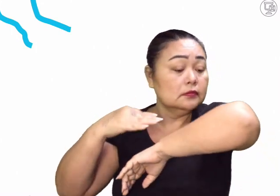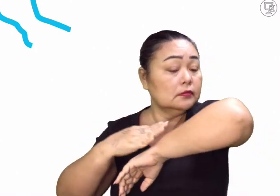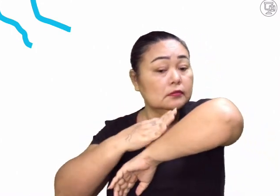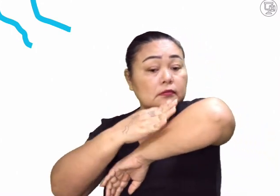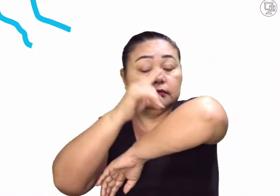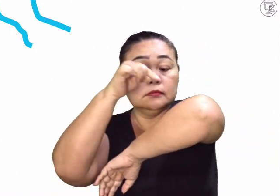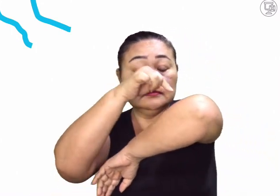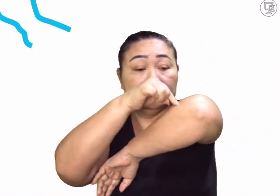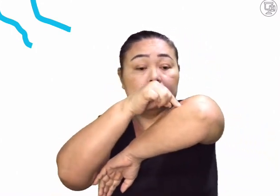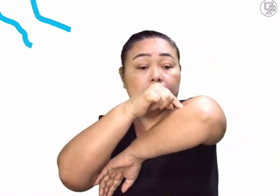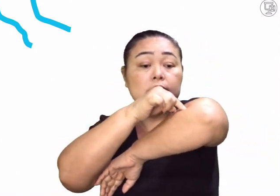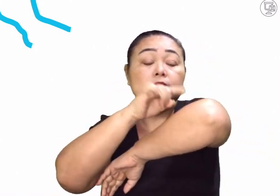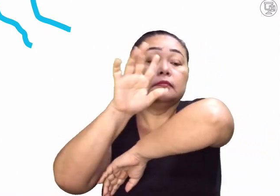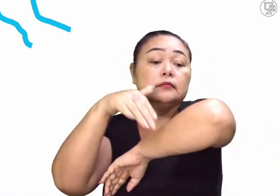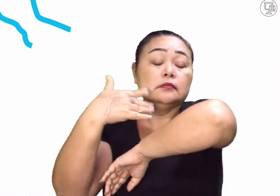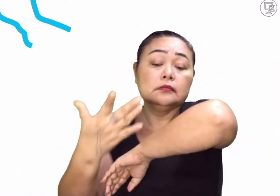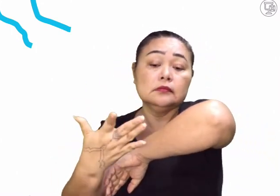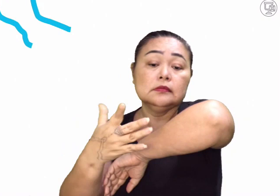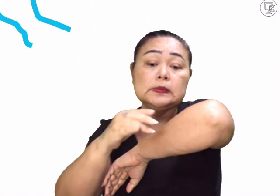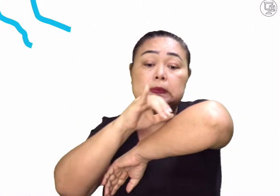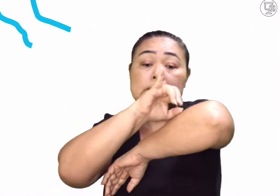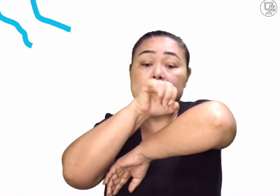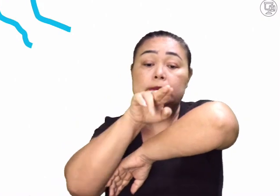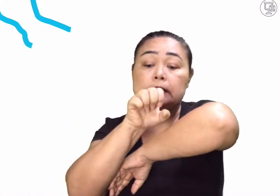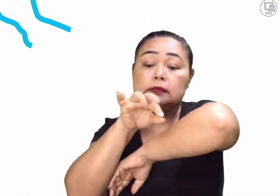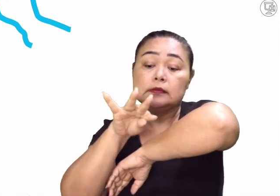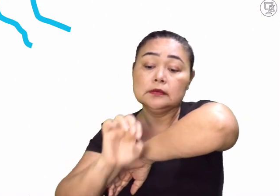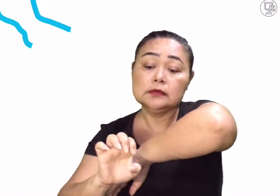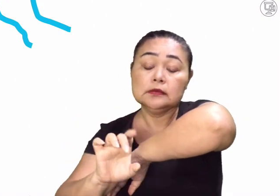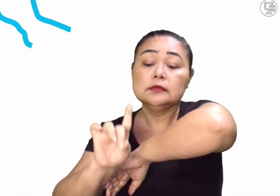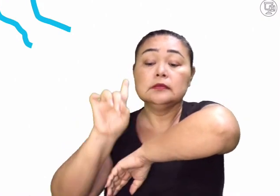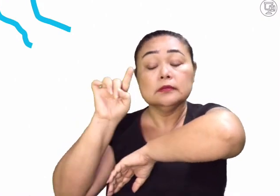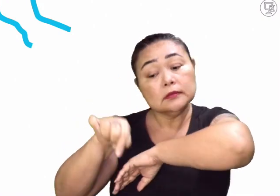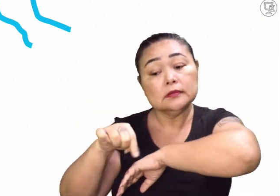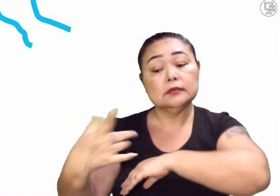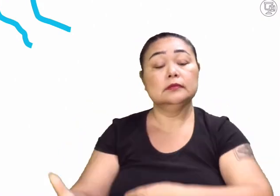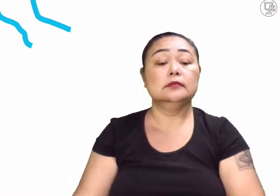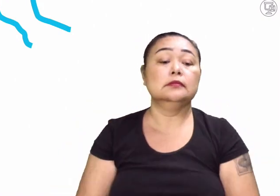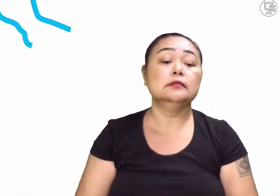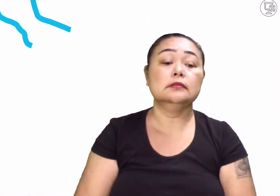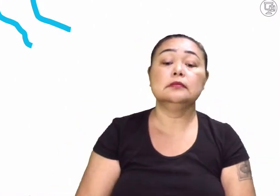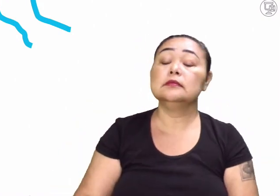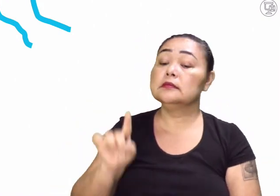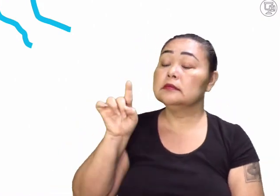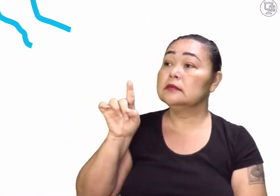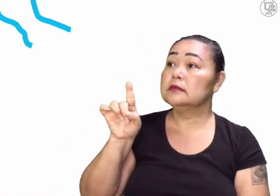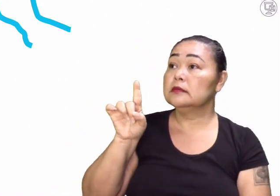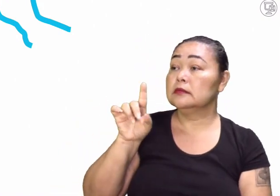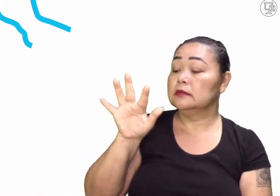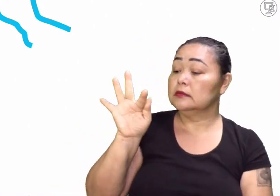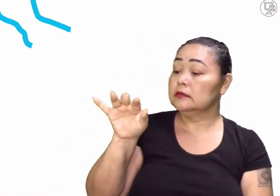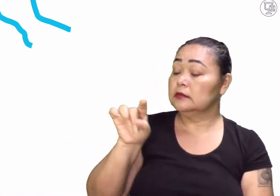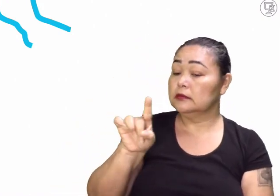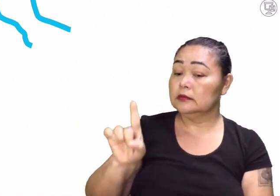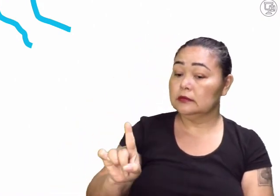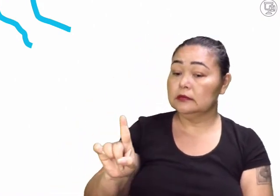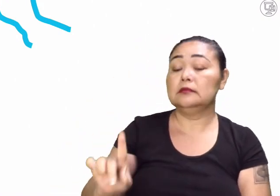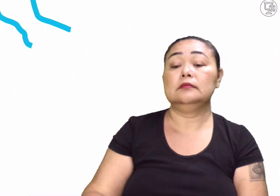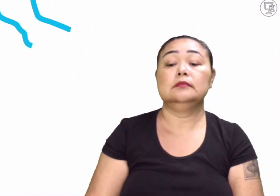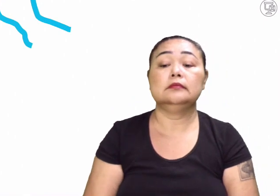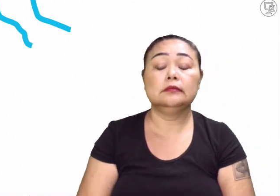dele. A direção da jusante é nascente, foz. Isso. E aqui seria a foz. Muito